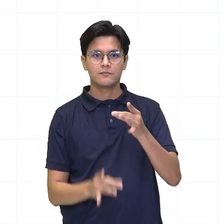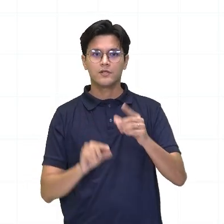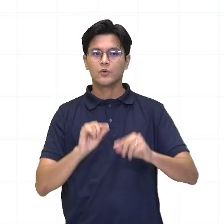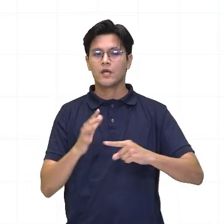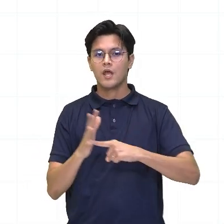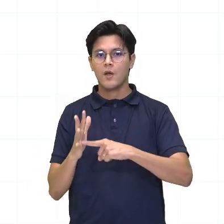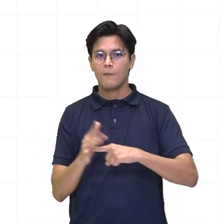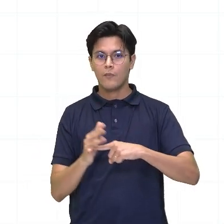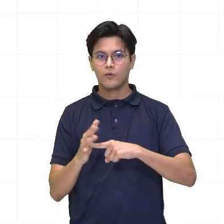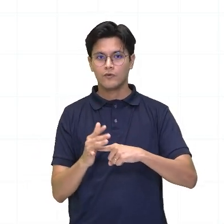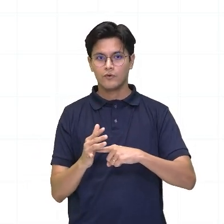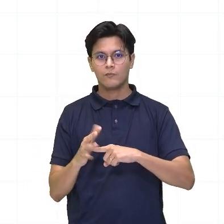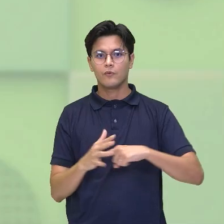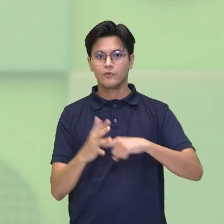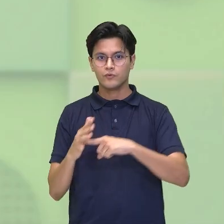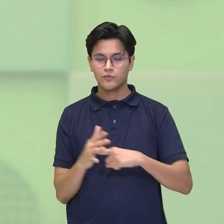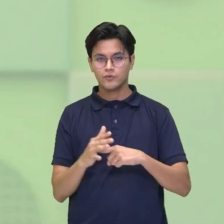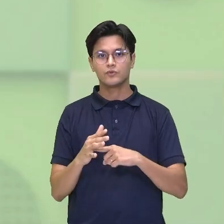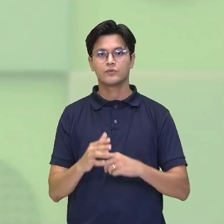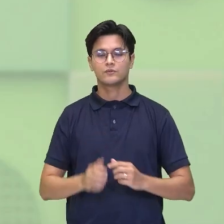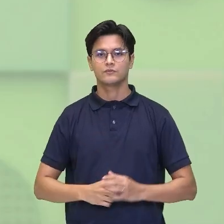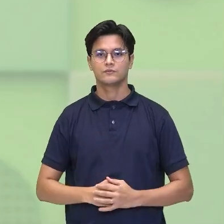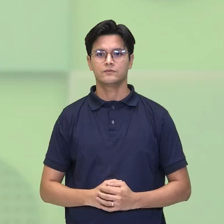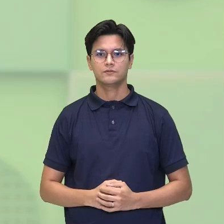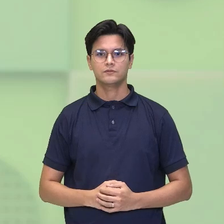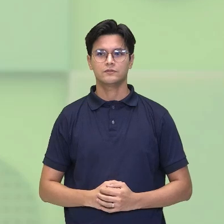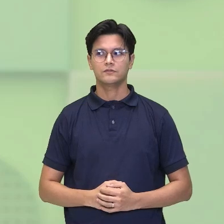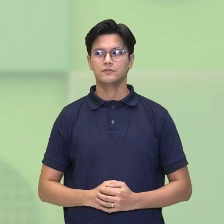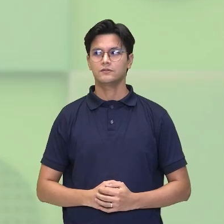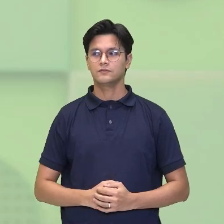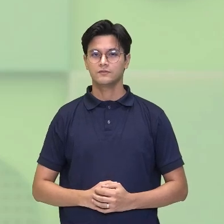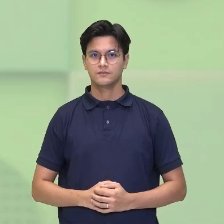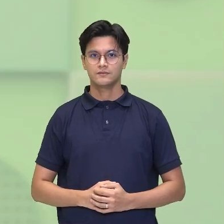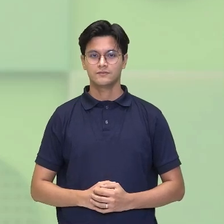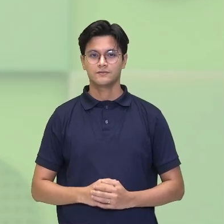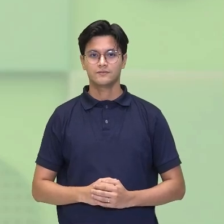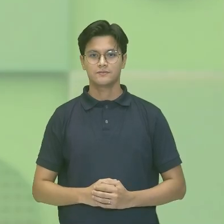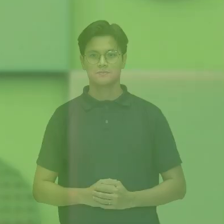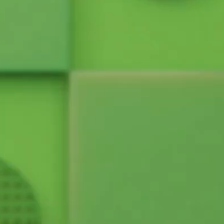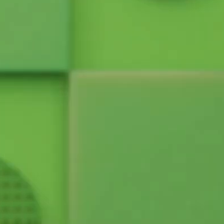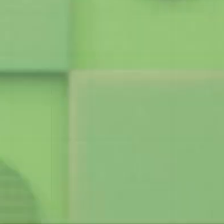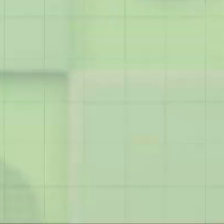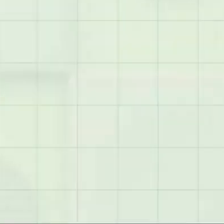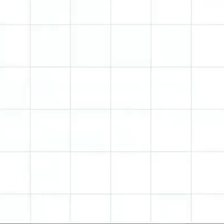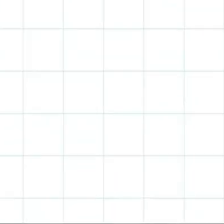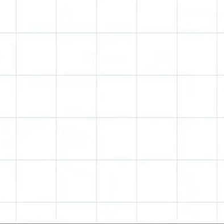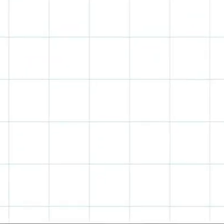de combustão interna. Então vamos à nossa aula.